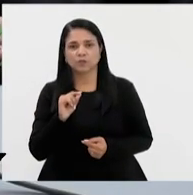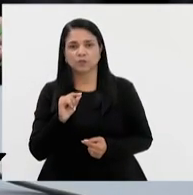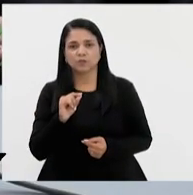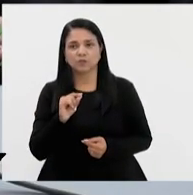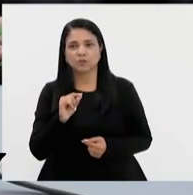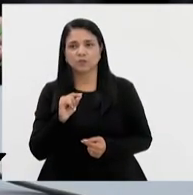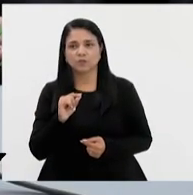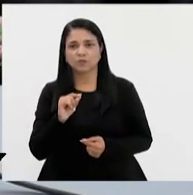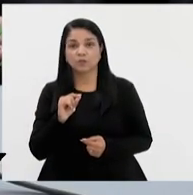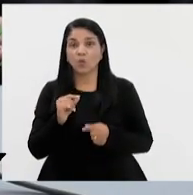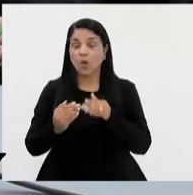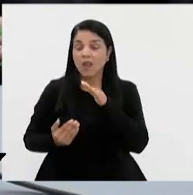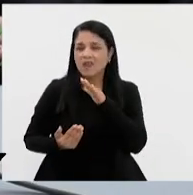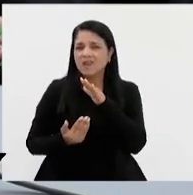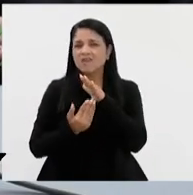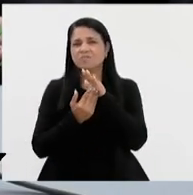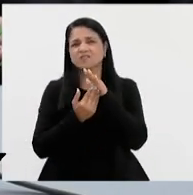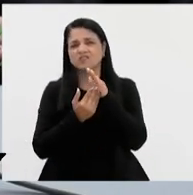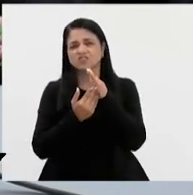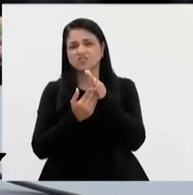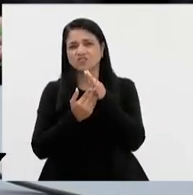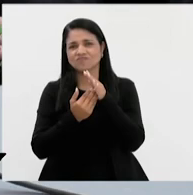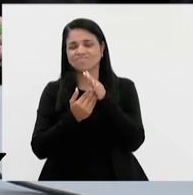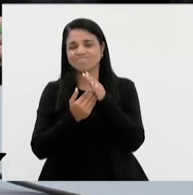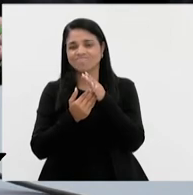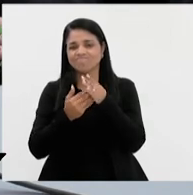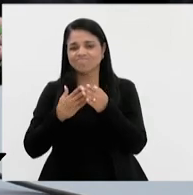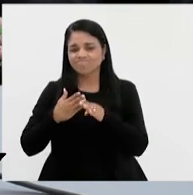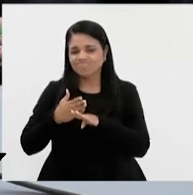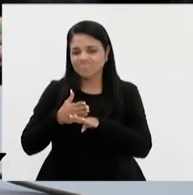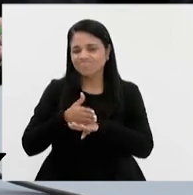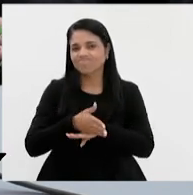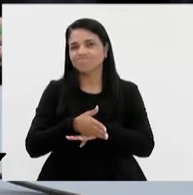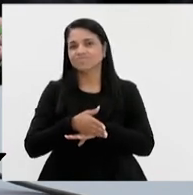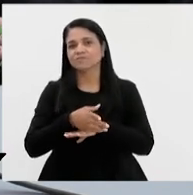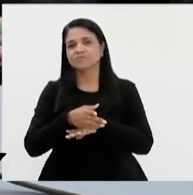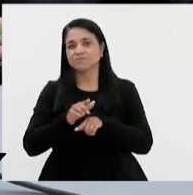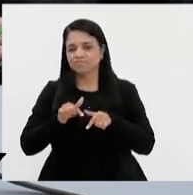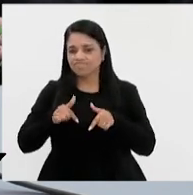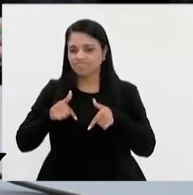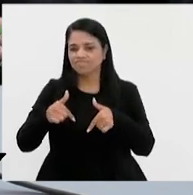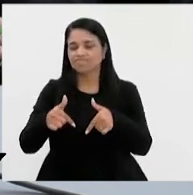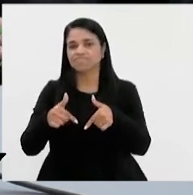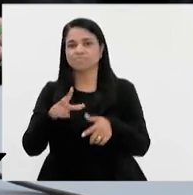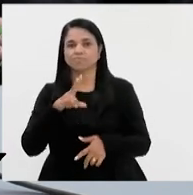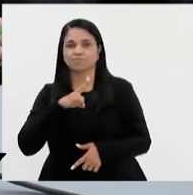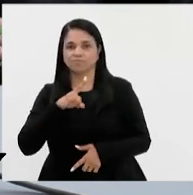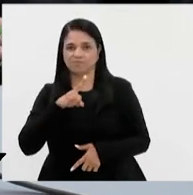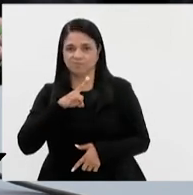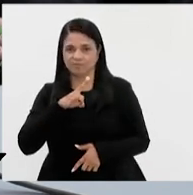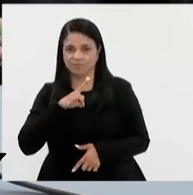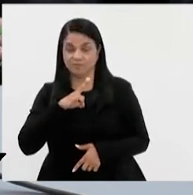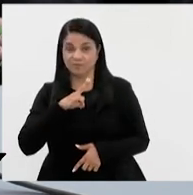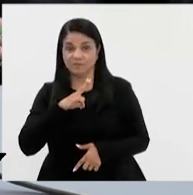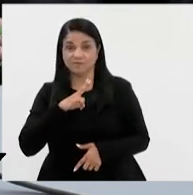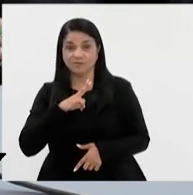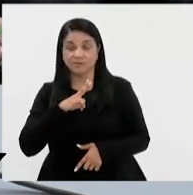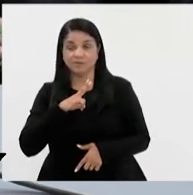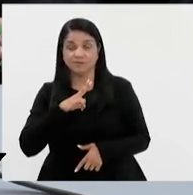dos nossos limites, né, de interferirmos na iniciativa privada. Porque quando se